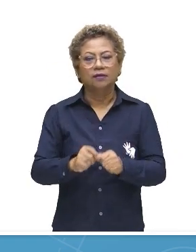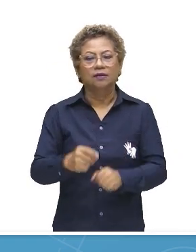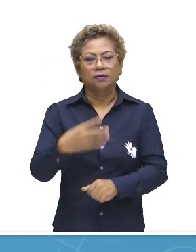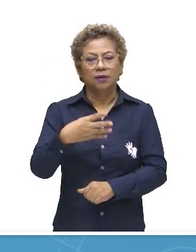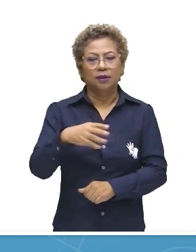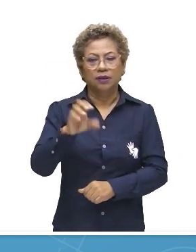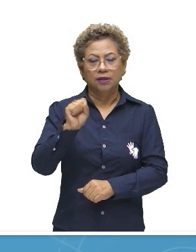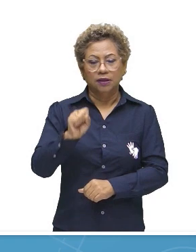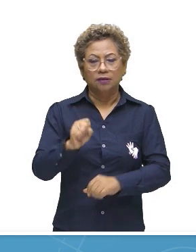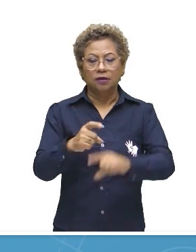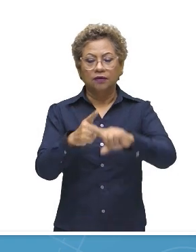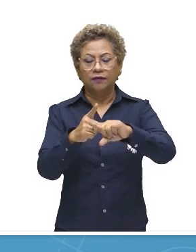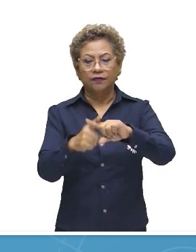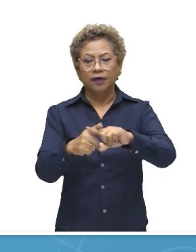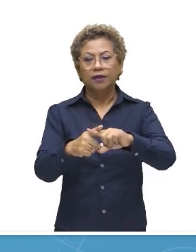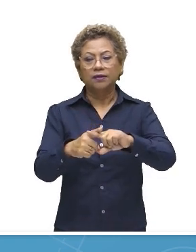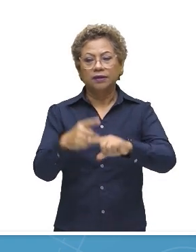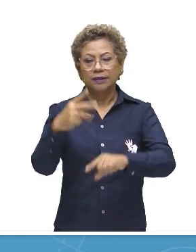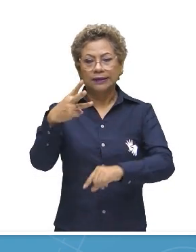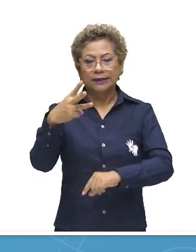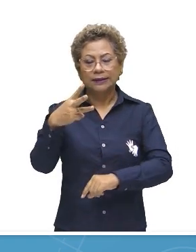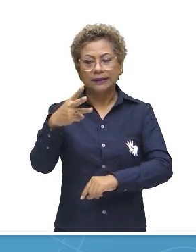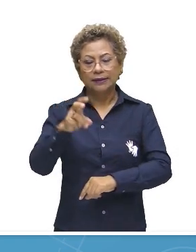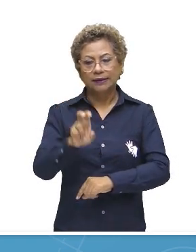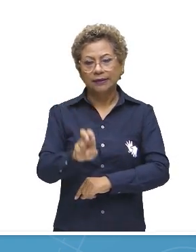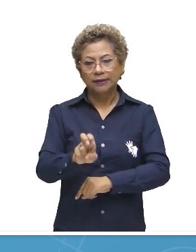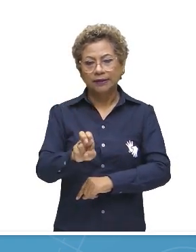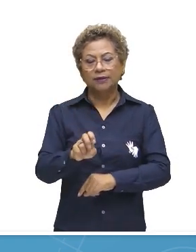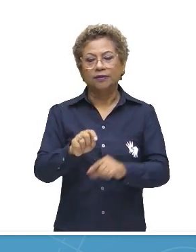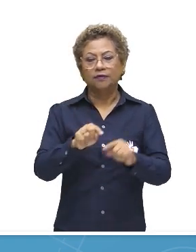2. Então, multiplicando 48